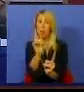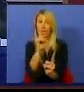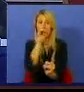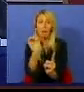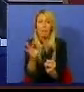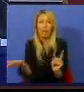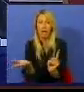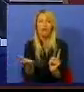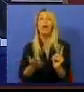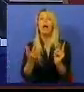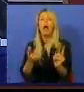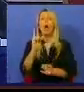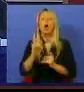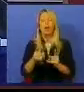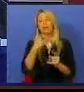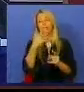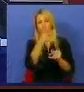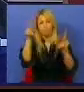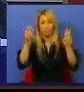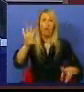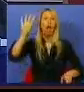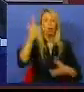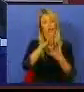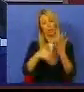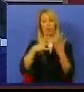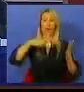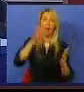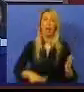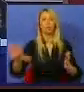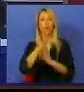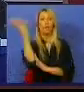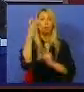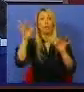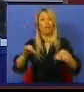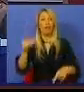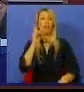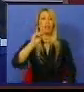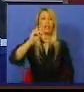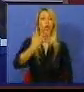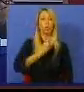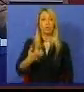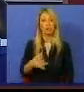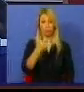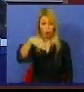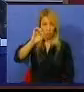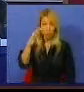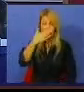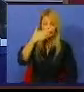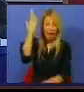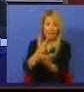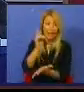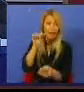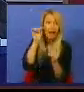Início de citação. Acontece que o Plano Operacional da Cultura termina a 31 de dezembro de 2008 e, nessa data, se o museu não estiver aberto ao